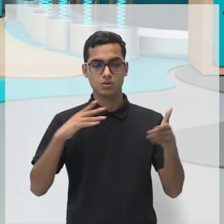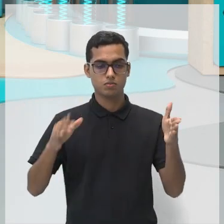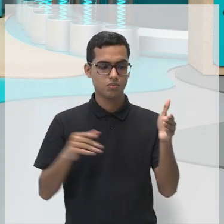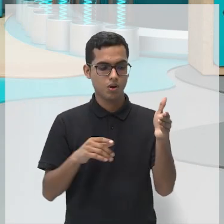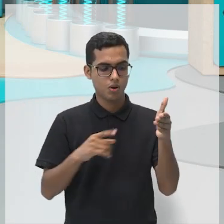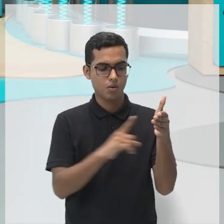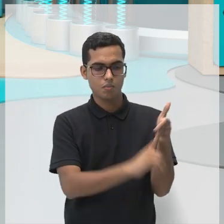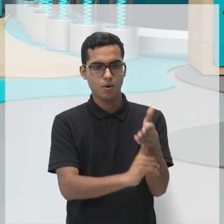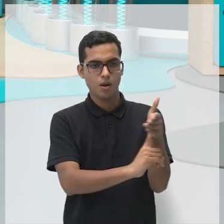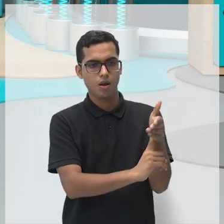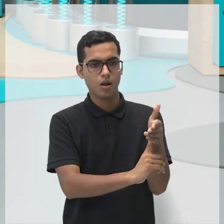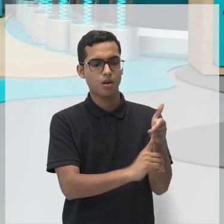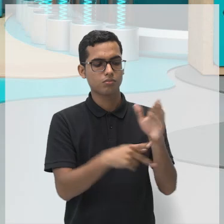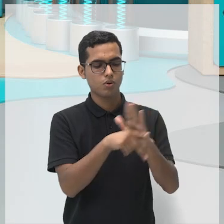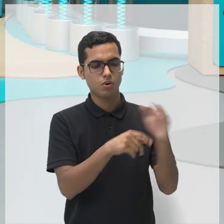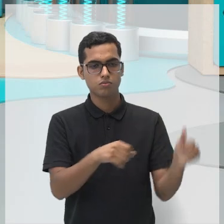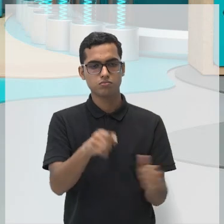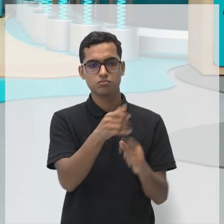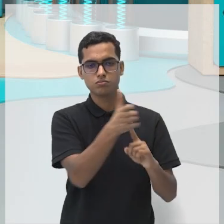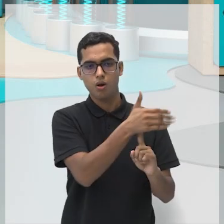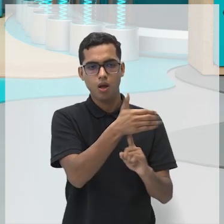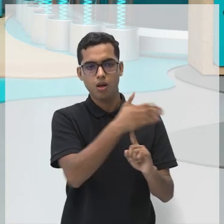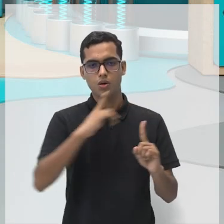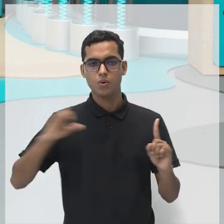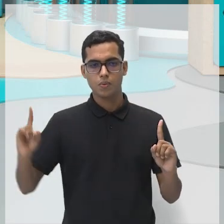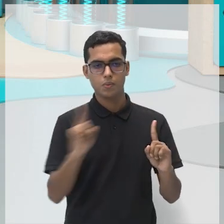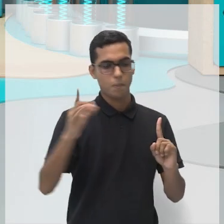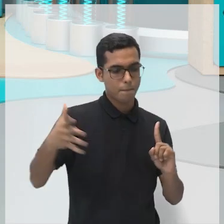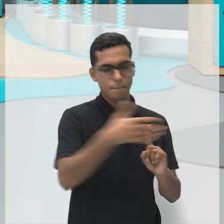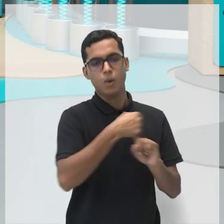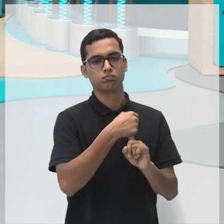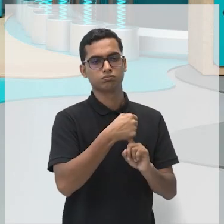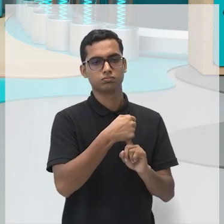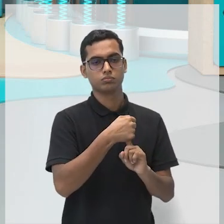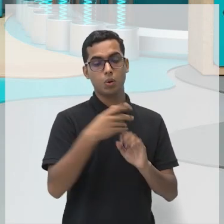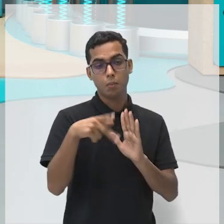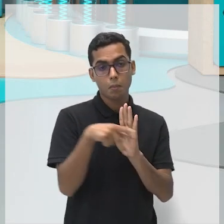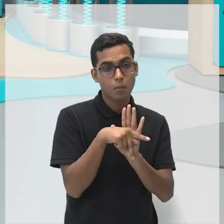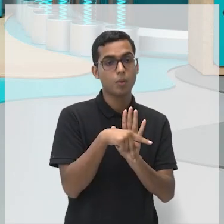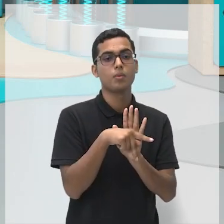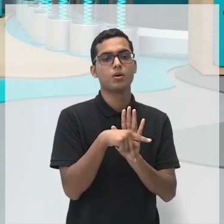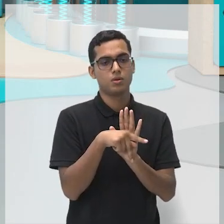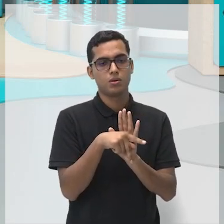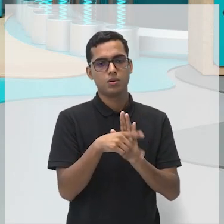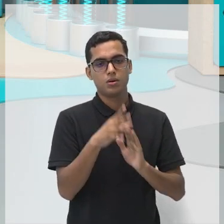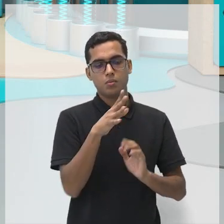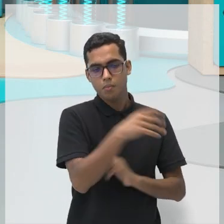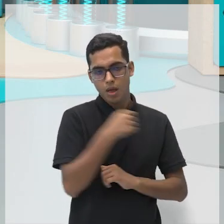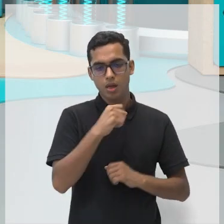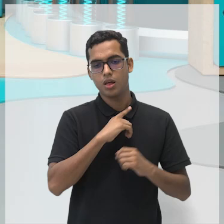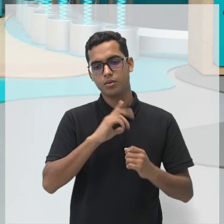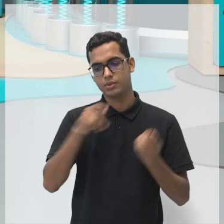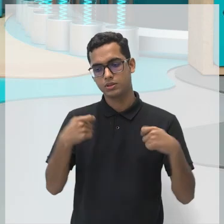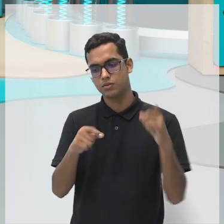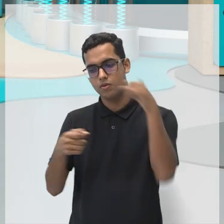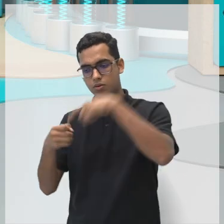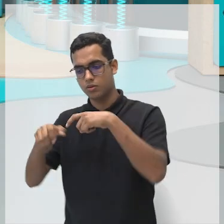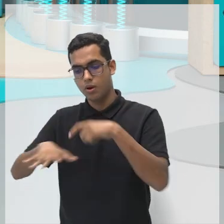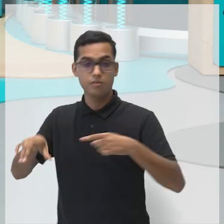bandeira. Por isso que eu já coloquei ali, Capture a Bandeira. E aí eles utilizavam armas desenvolvidas ali pelos